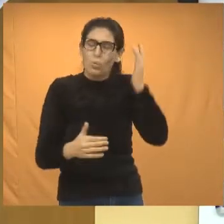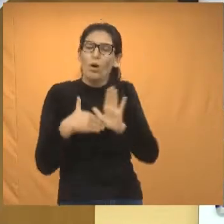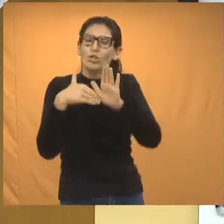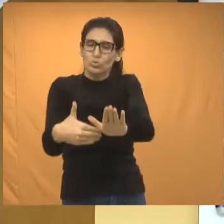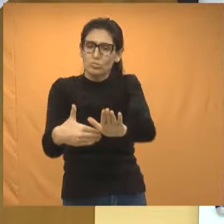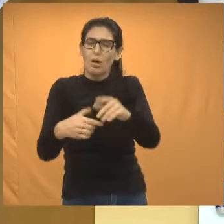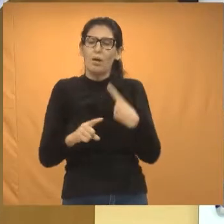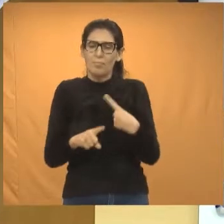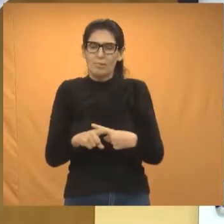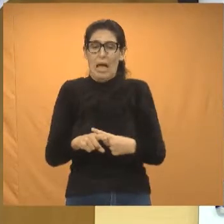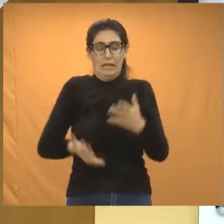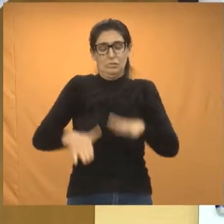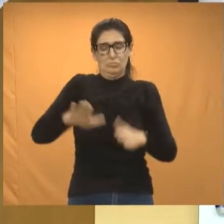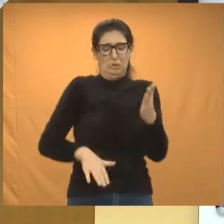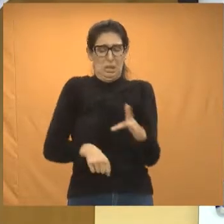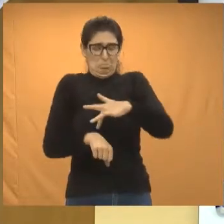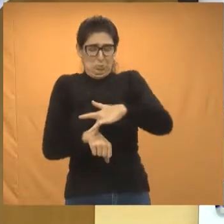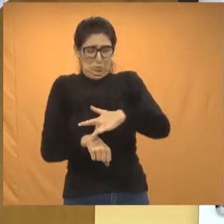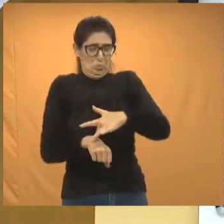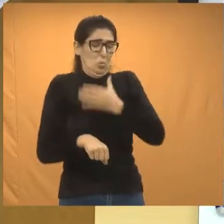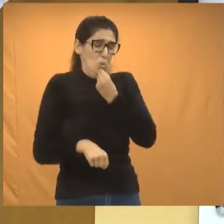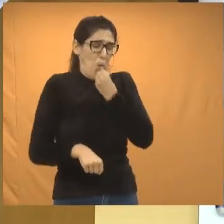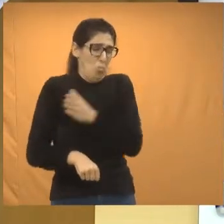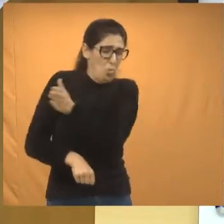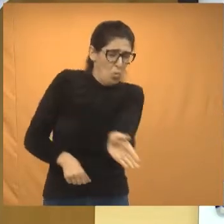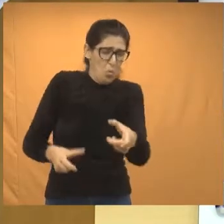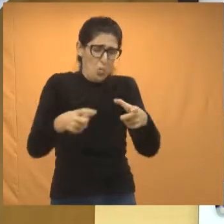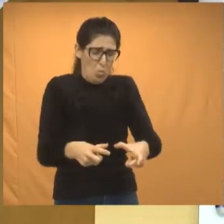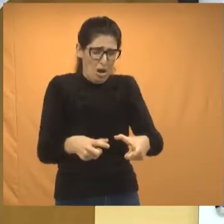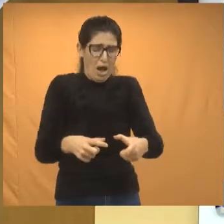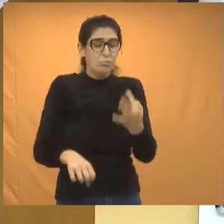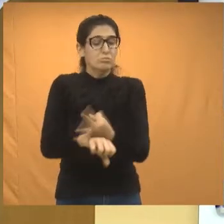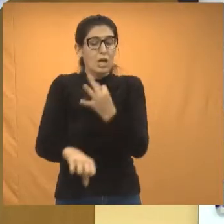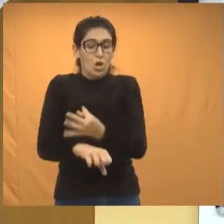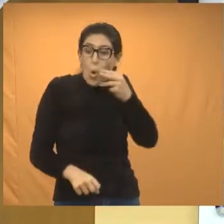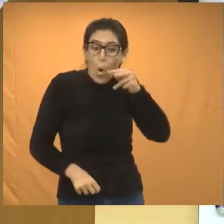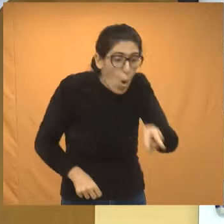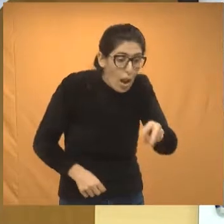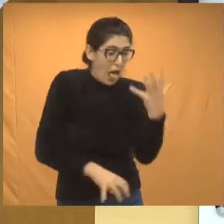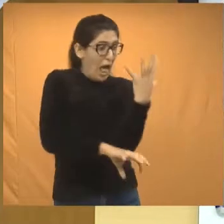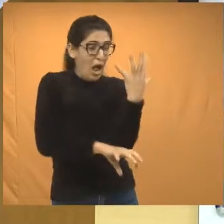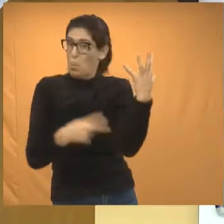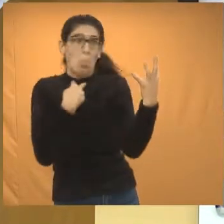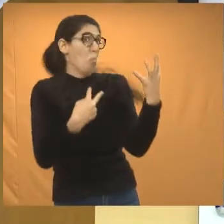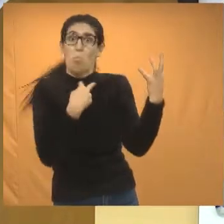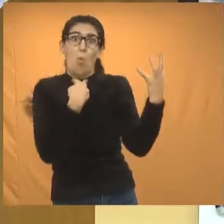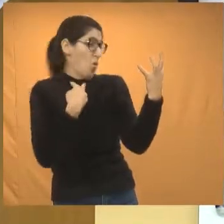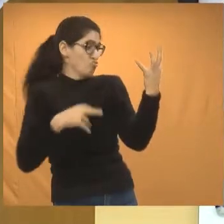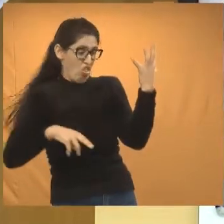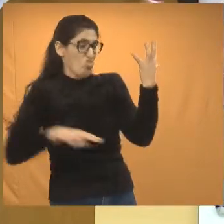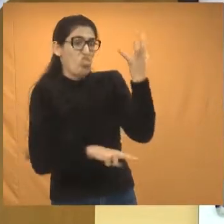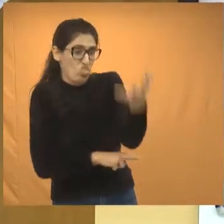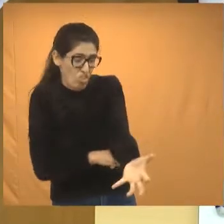acha absurdo o técnico ir lá e dizer que não pode suprimir uma árvore porque ela é uma árvore bonita.